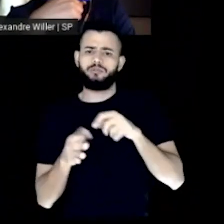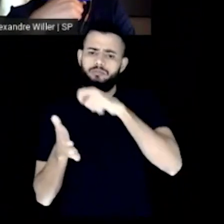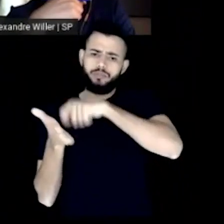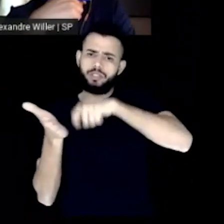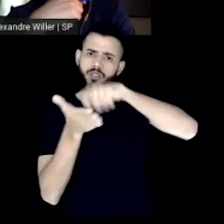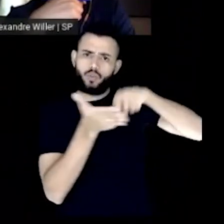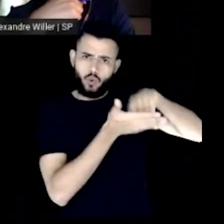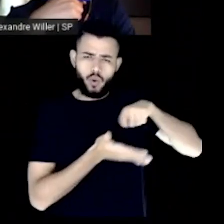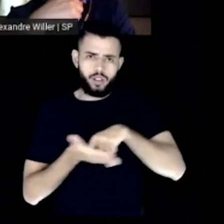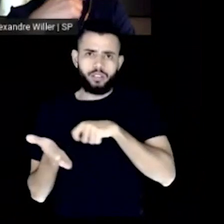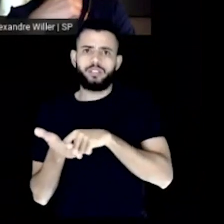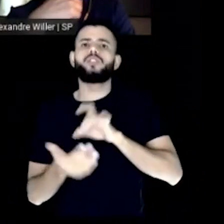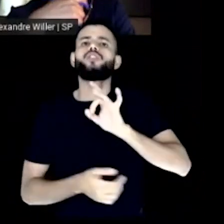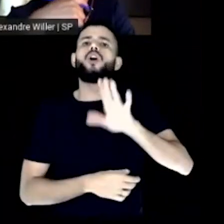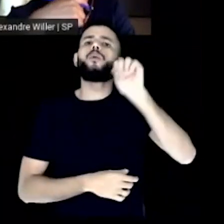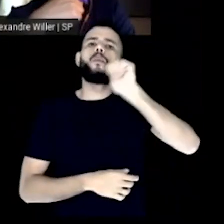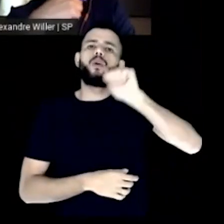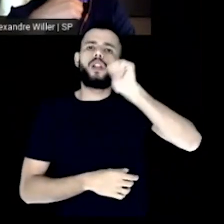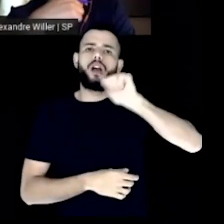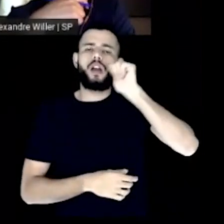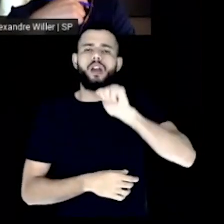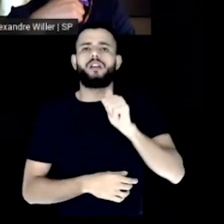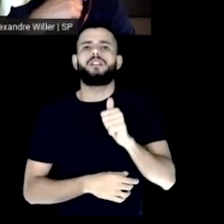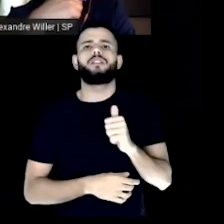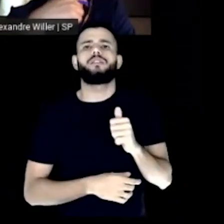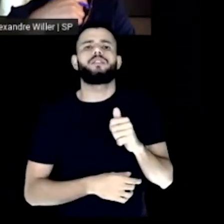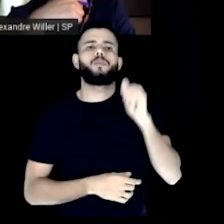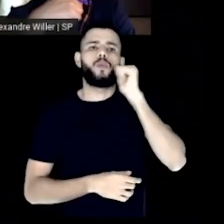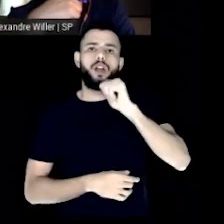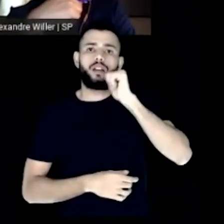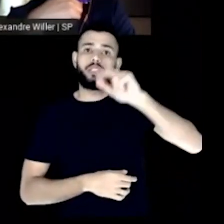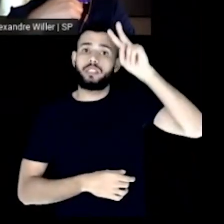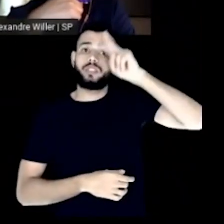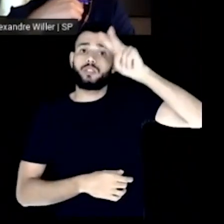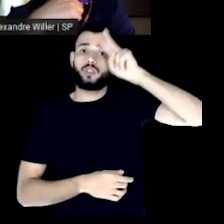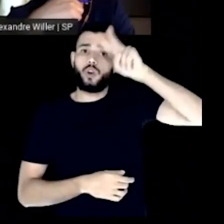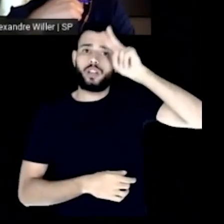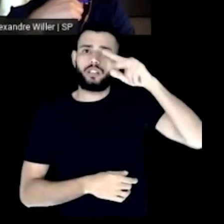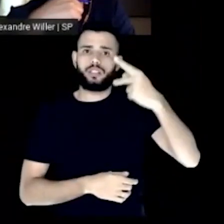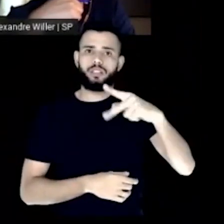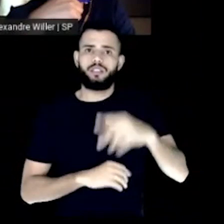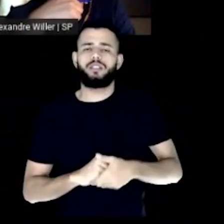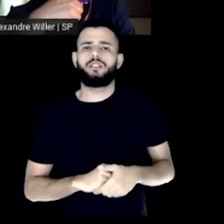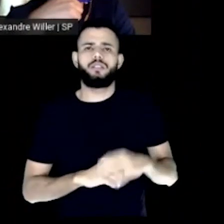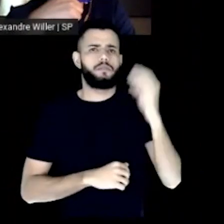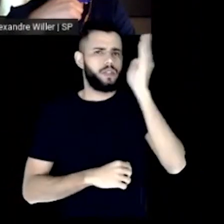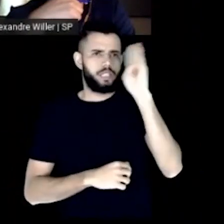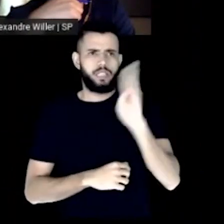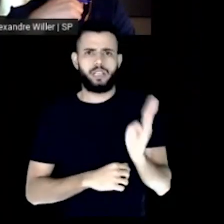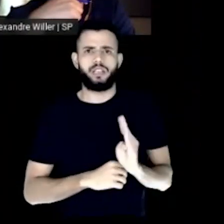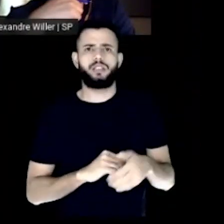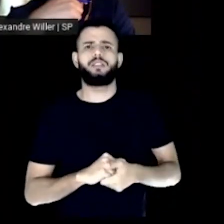com escritoras, só mulheres que não aparecem, né, nas historiografias